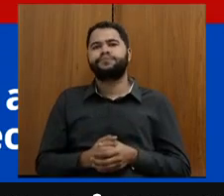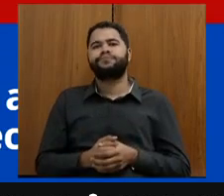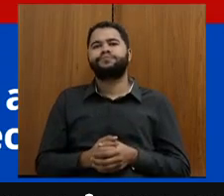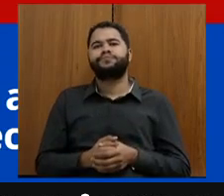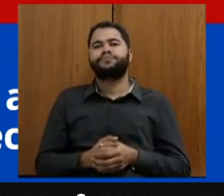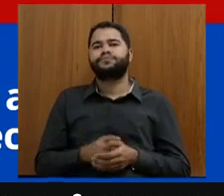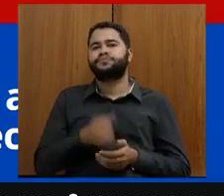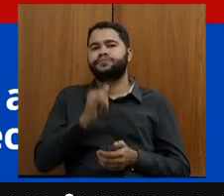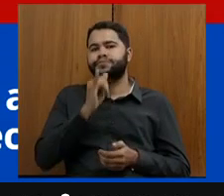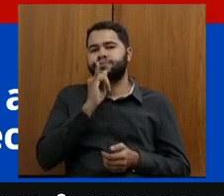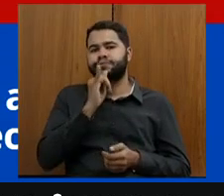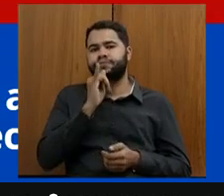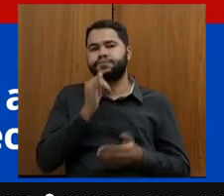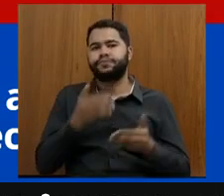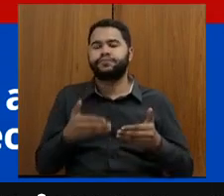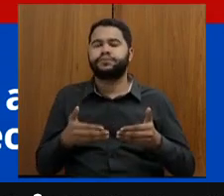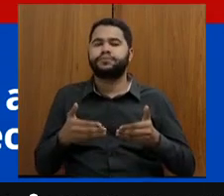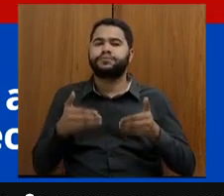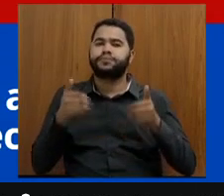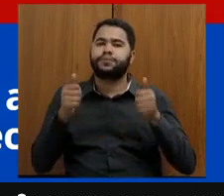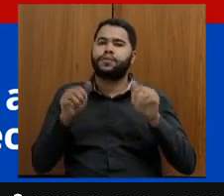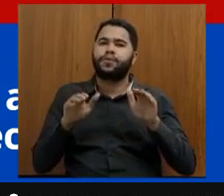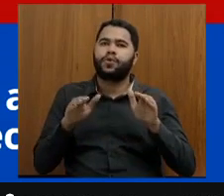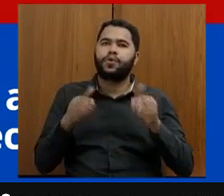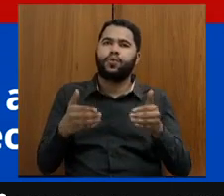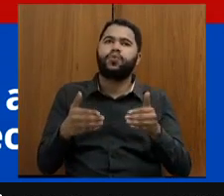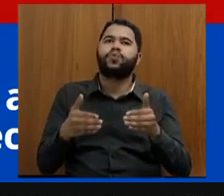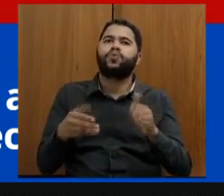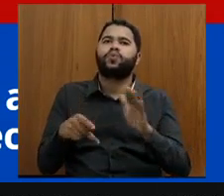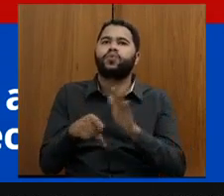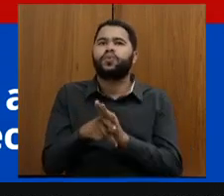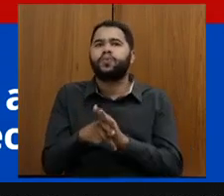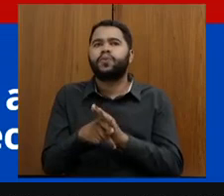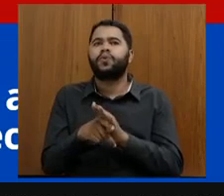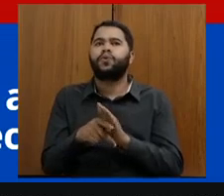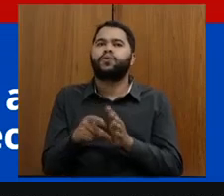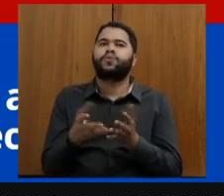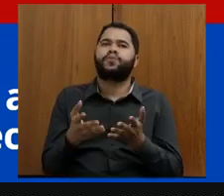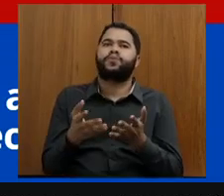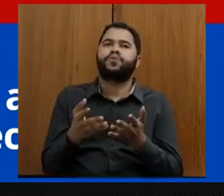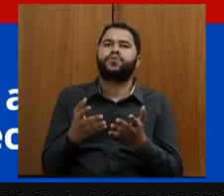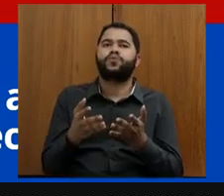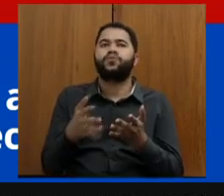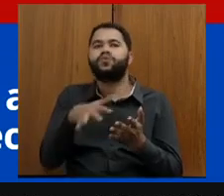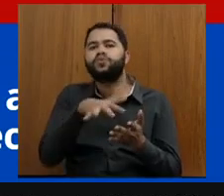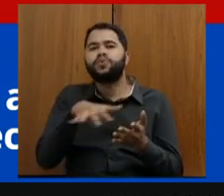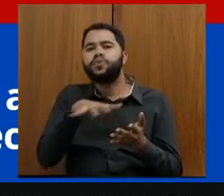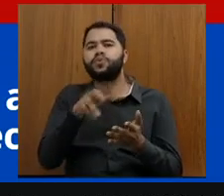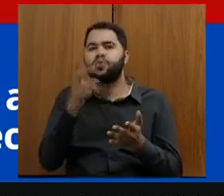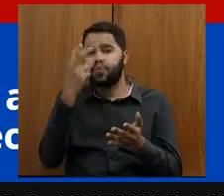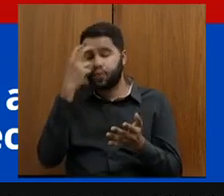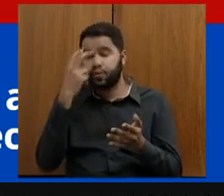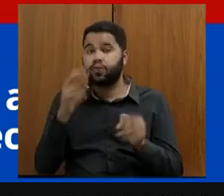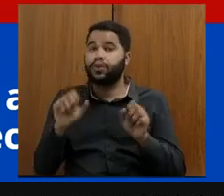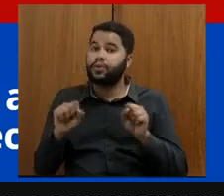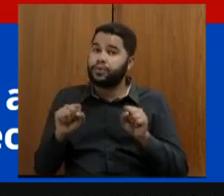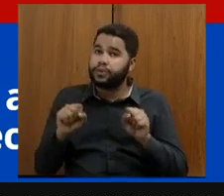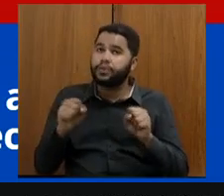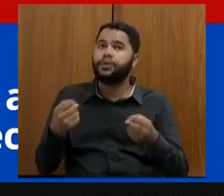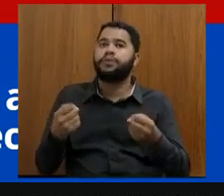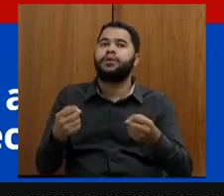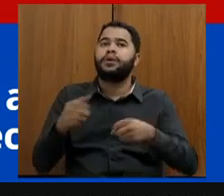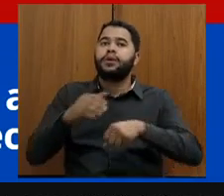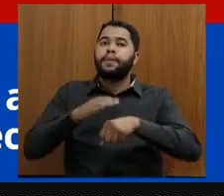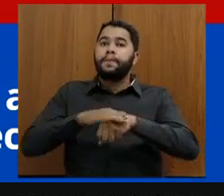como por exemplo melhorar o destino turístico-cultural segurança melhorar a sensação de segurança esse alinhamento